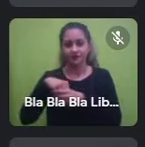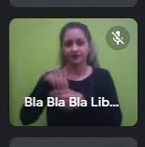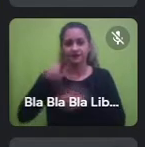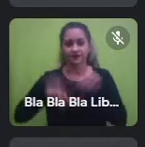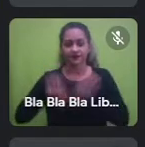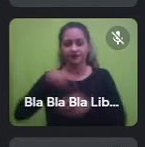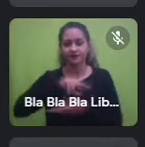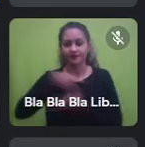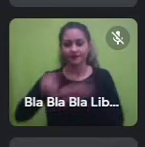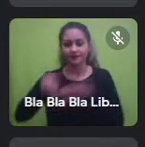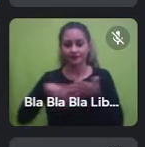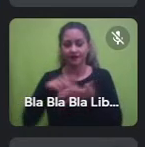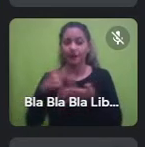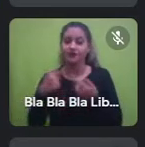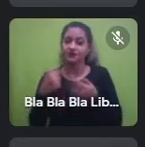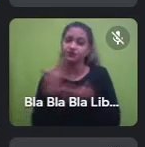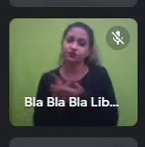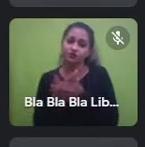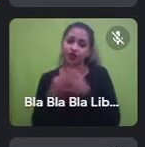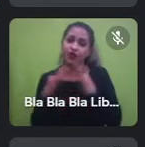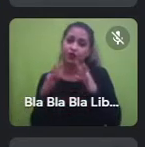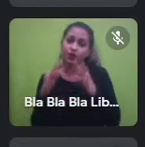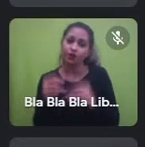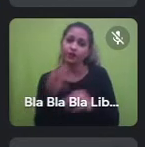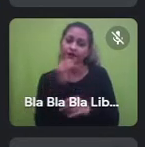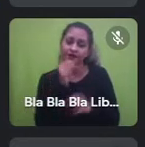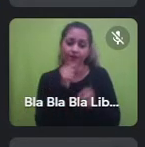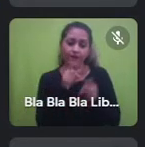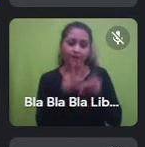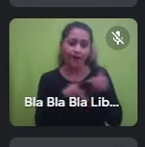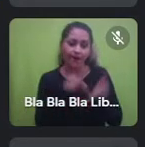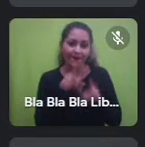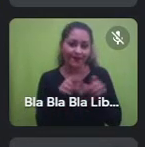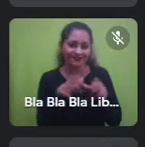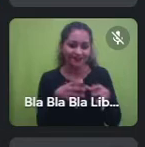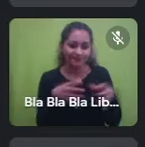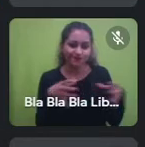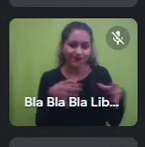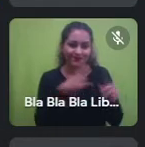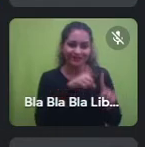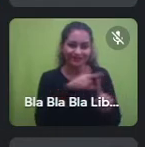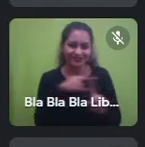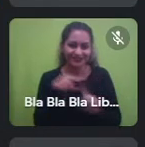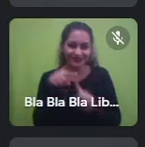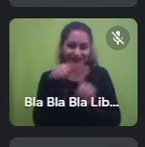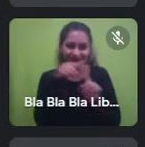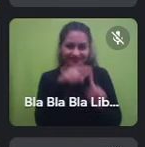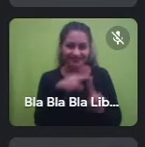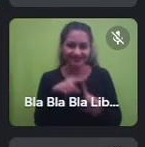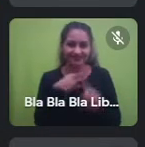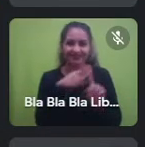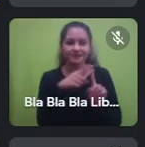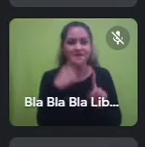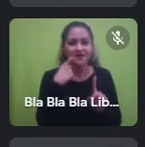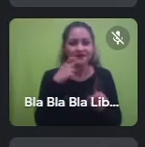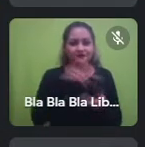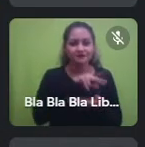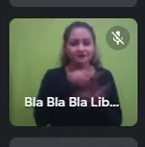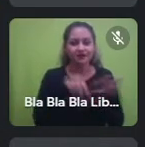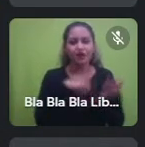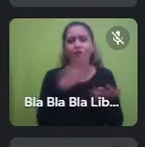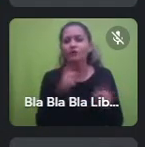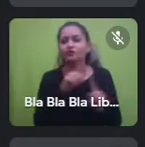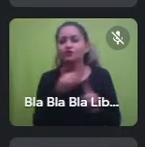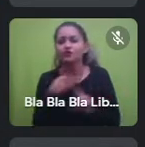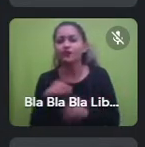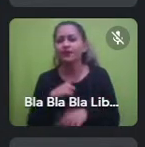todo. O ideal é você estudar desde a população dessas espécies, saber o que existe lá,